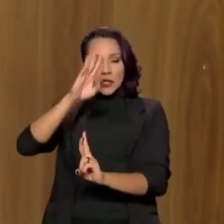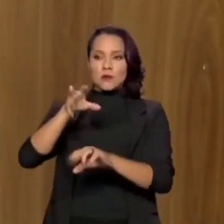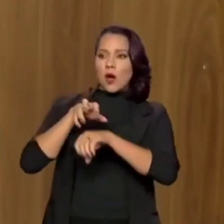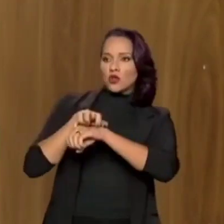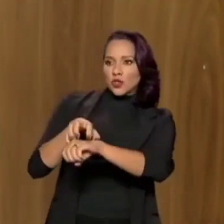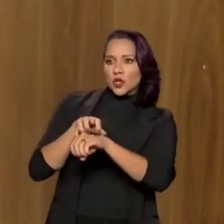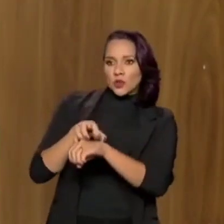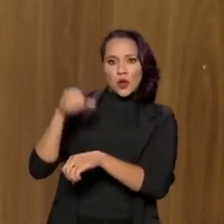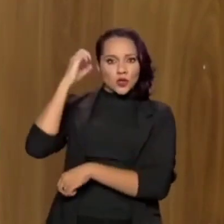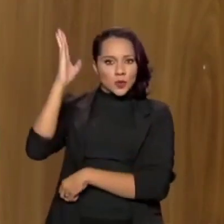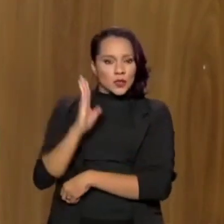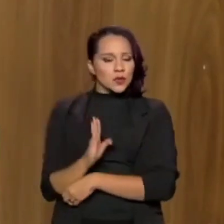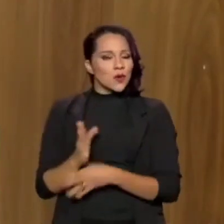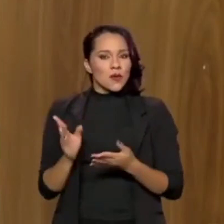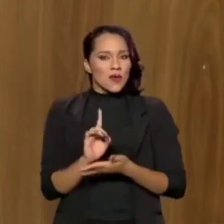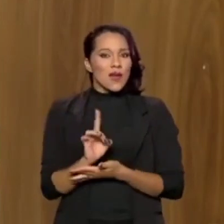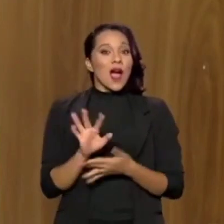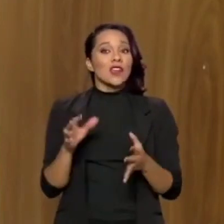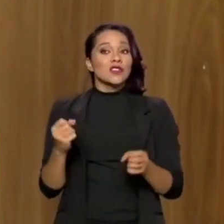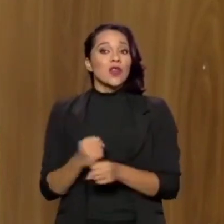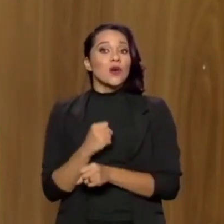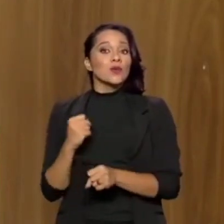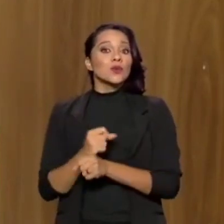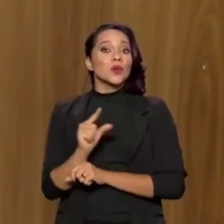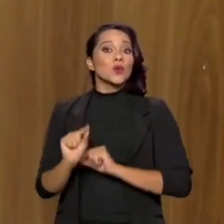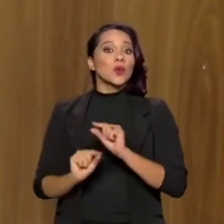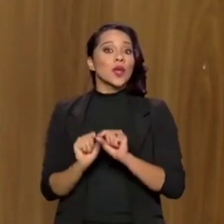de transporte no Brasil, mas agora nós fizemos também